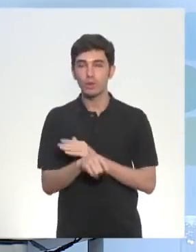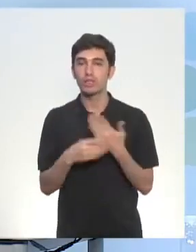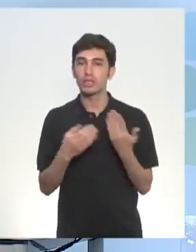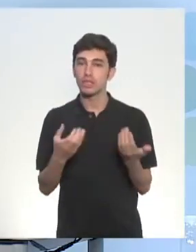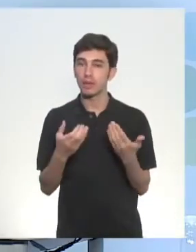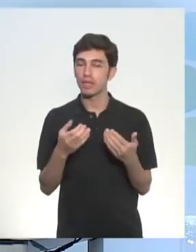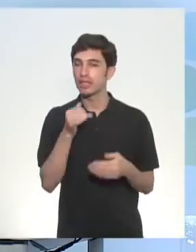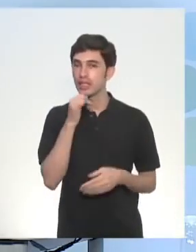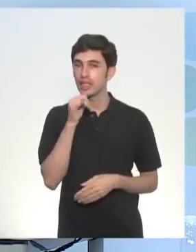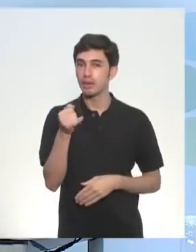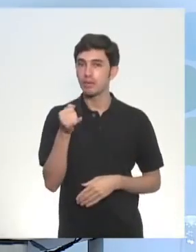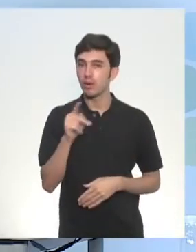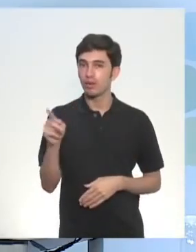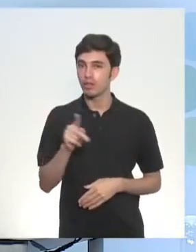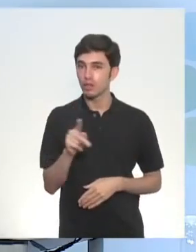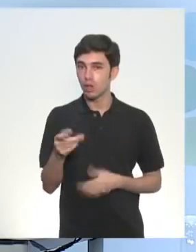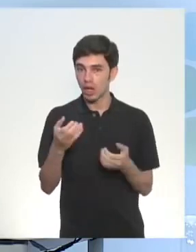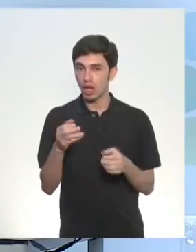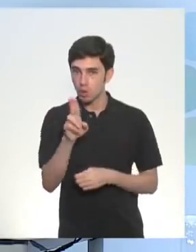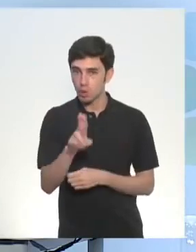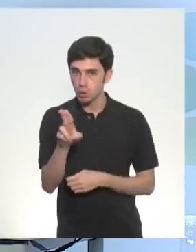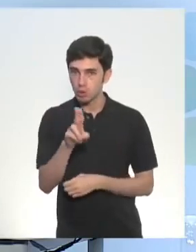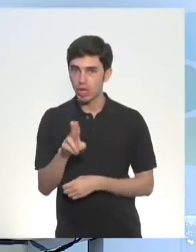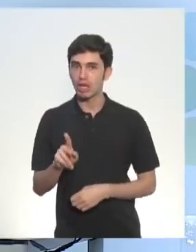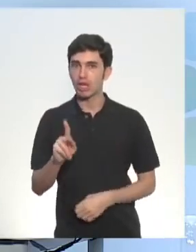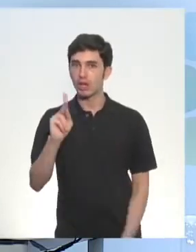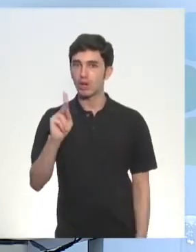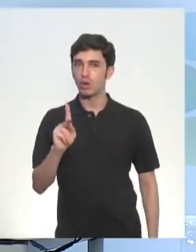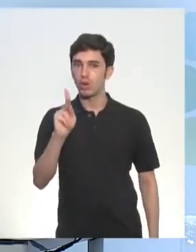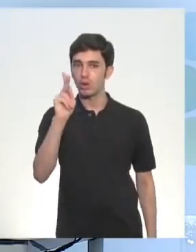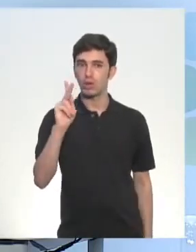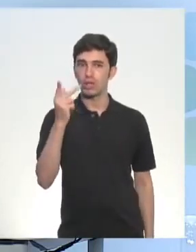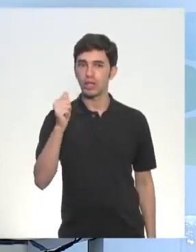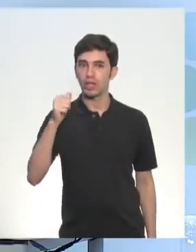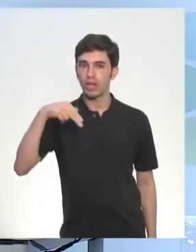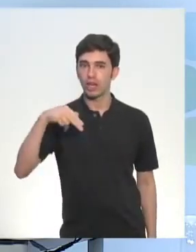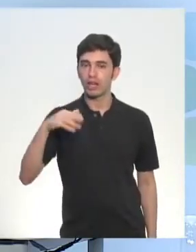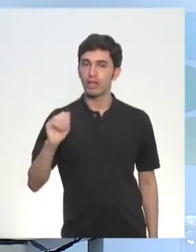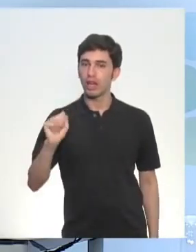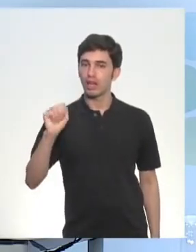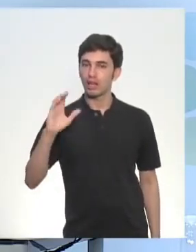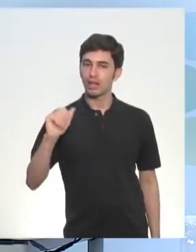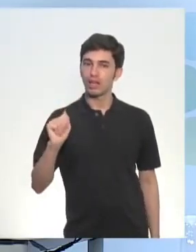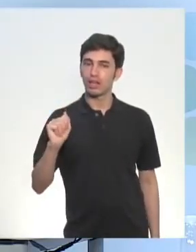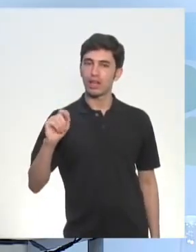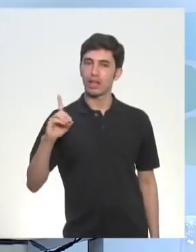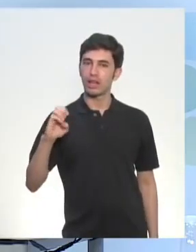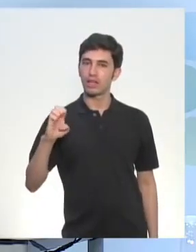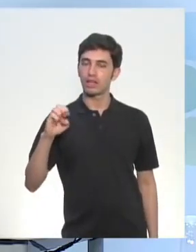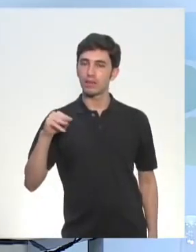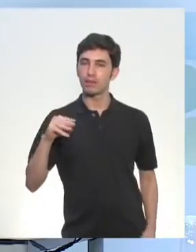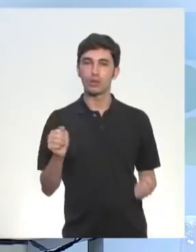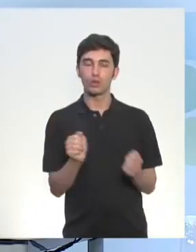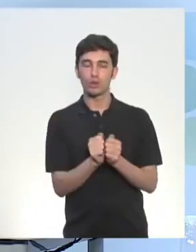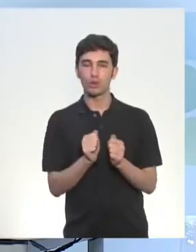Academy, ele tem assim, você pode vincular o Khan Academy com o Classroom, né? Então, às vezes tem